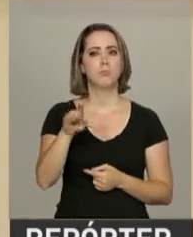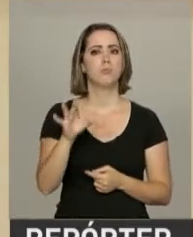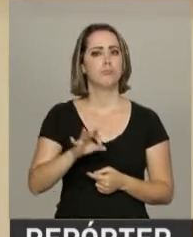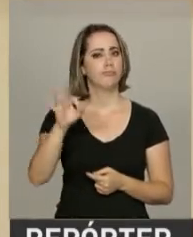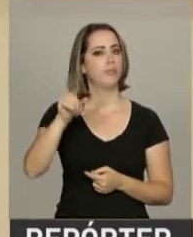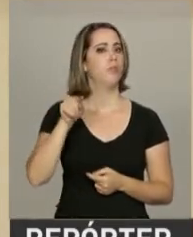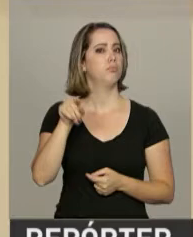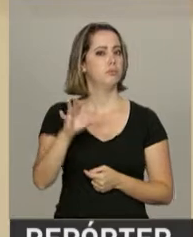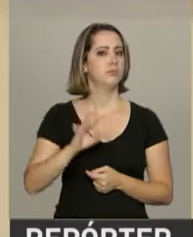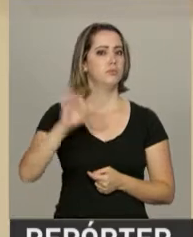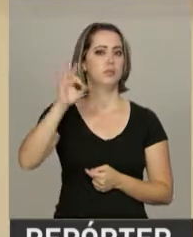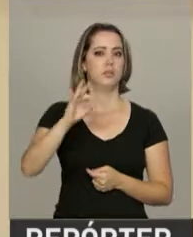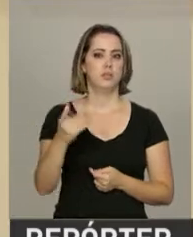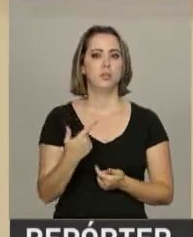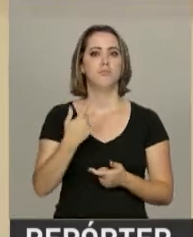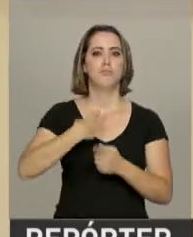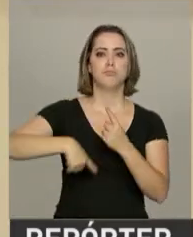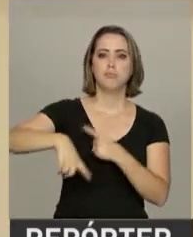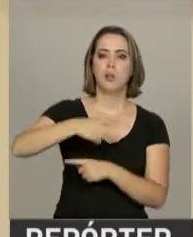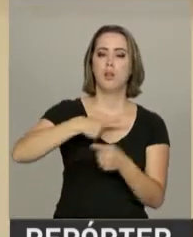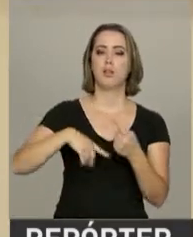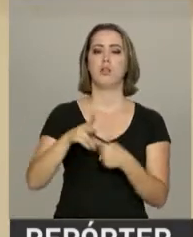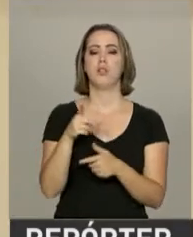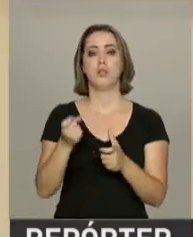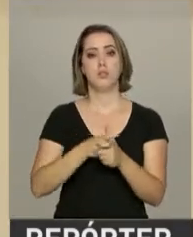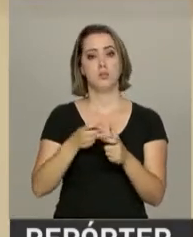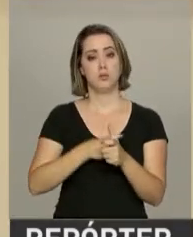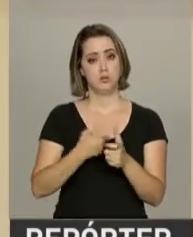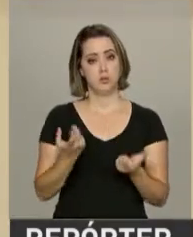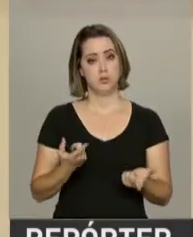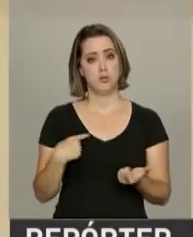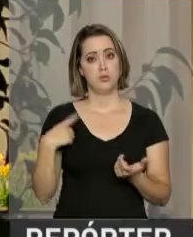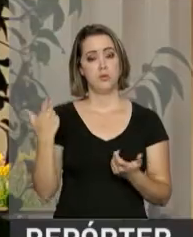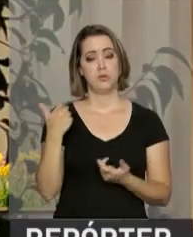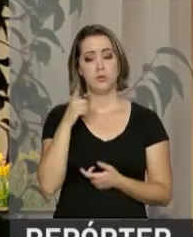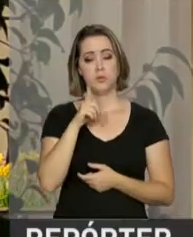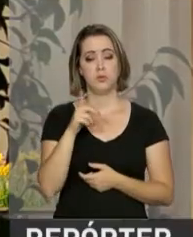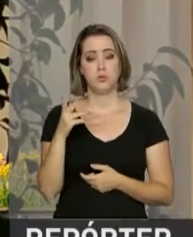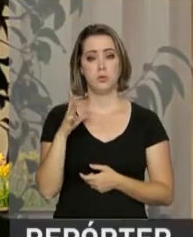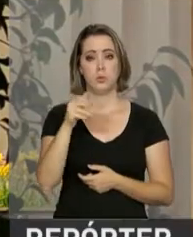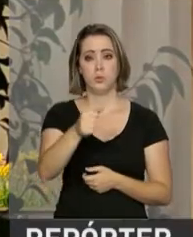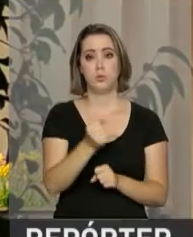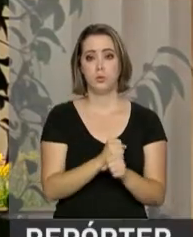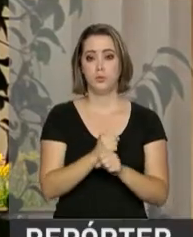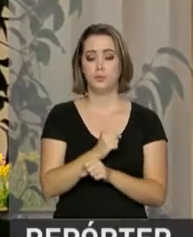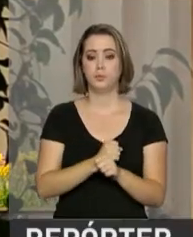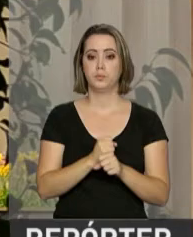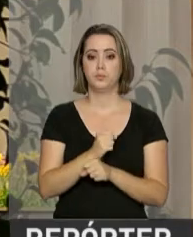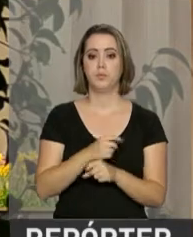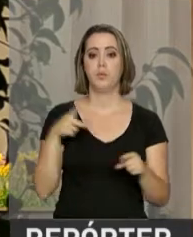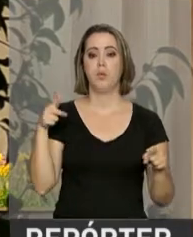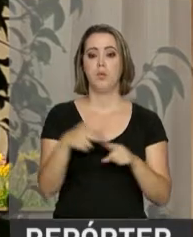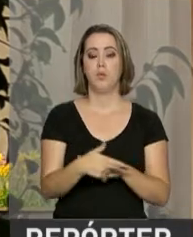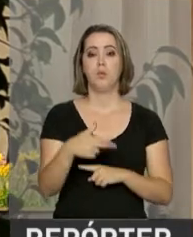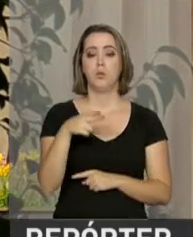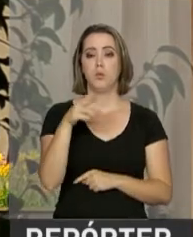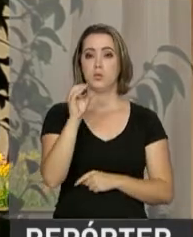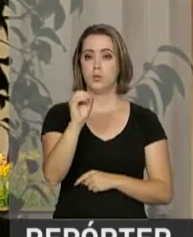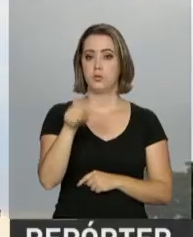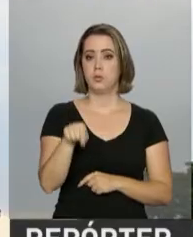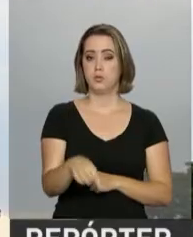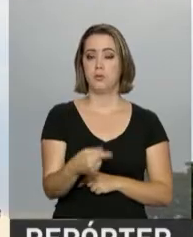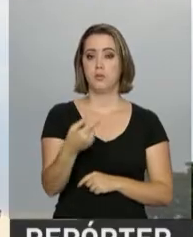se rolar dívida interna que ele tem necessidade de fazer a cada ano com o corte de 0,75 ponto percentual